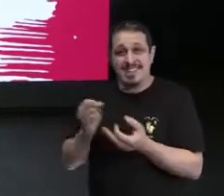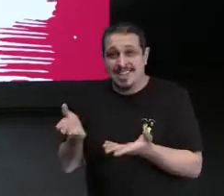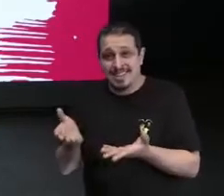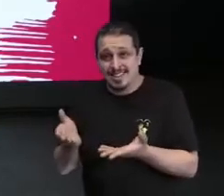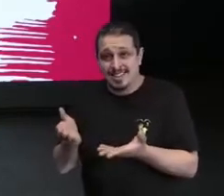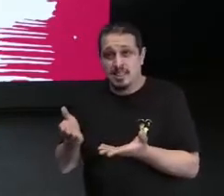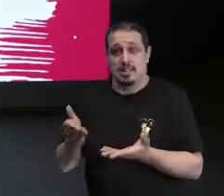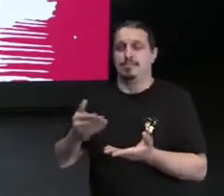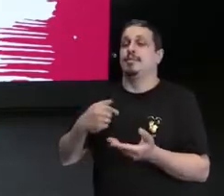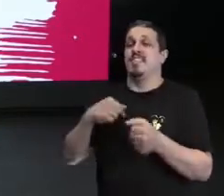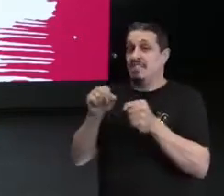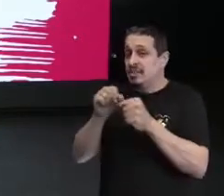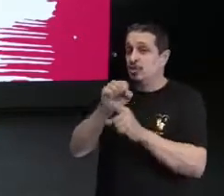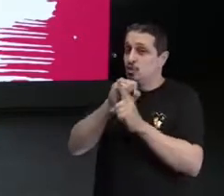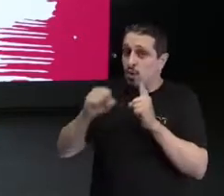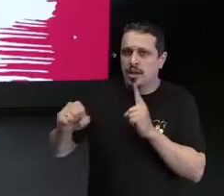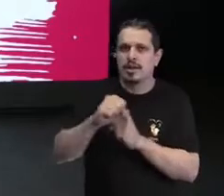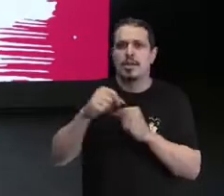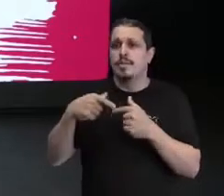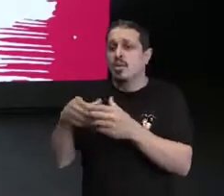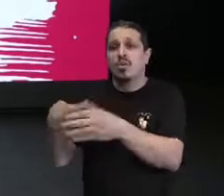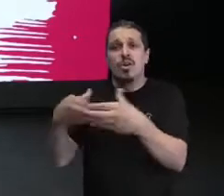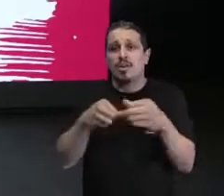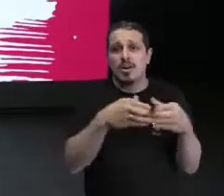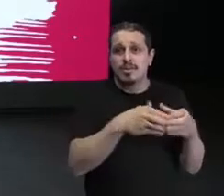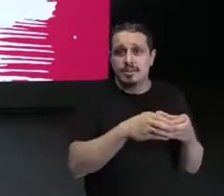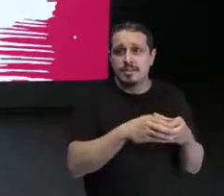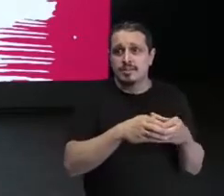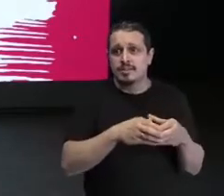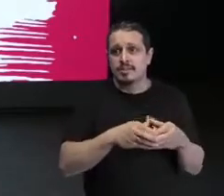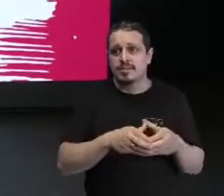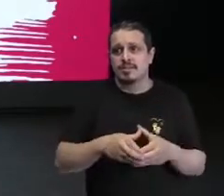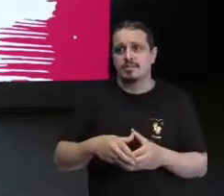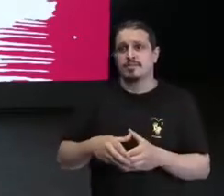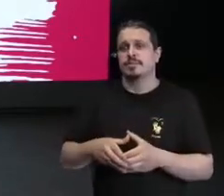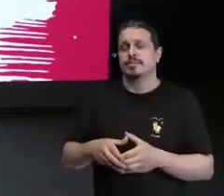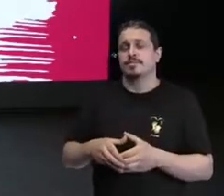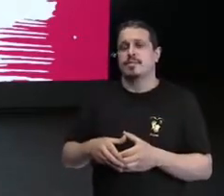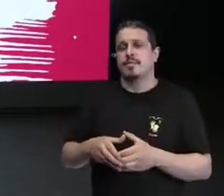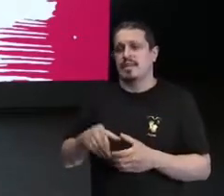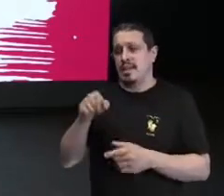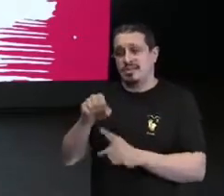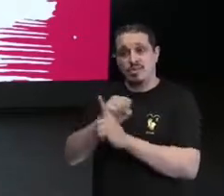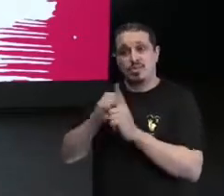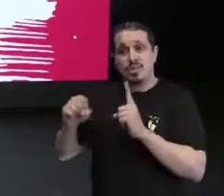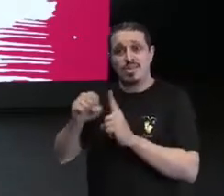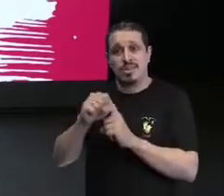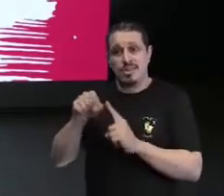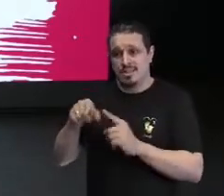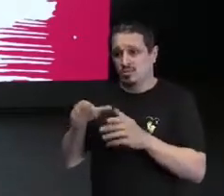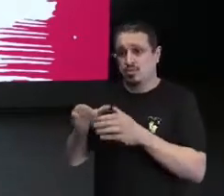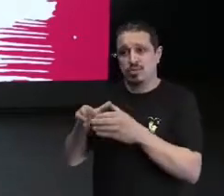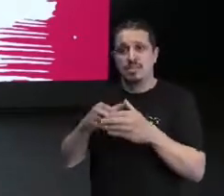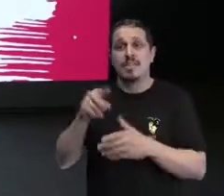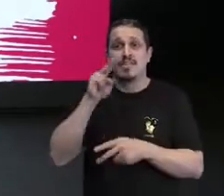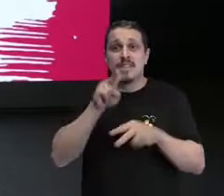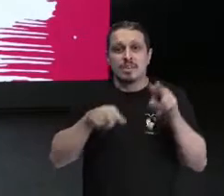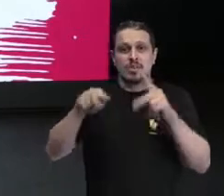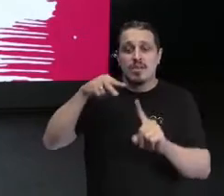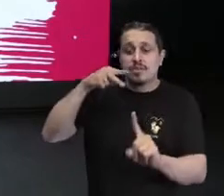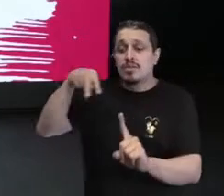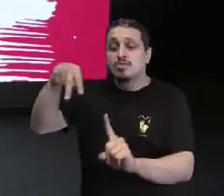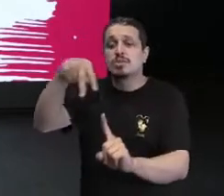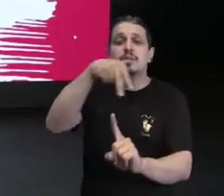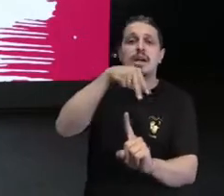com essas pessoas com deficiência, porque aí sem política pública vai menos pessoas com deficiência ainda convivendo nos espaços públicos. A sociedade não